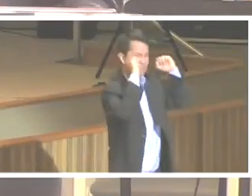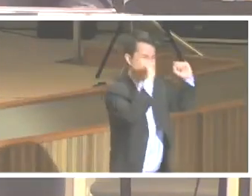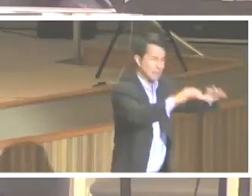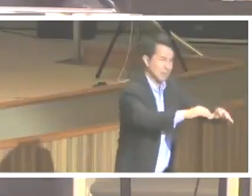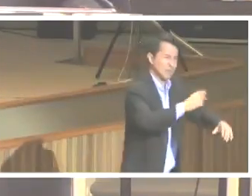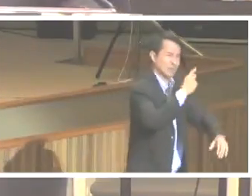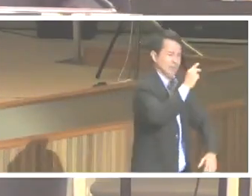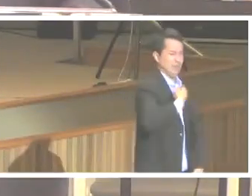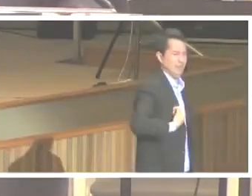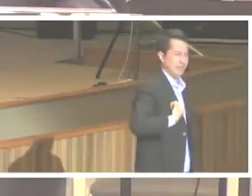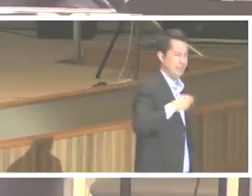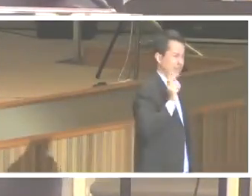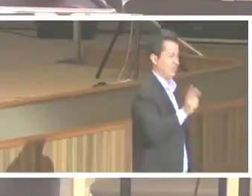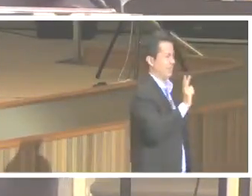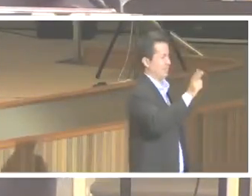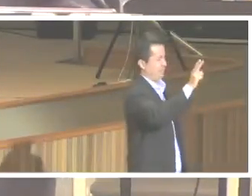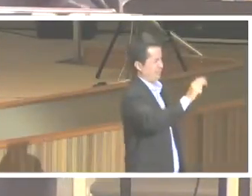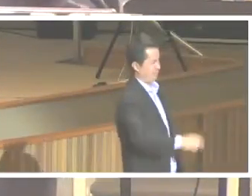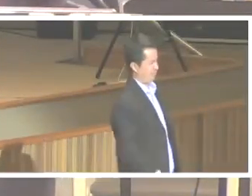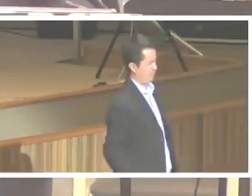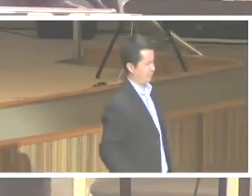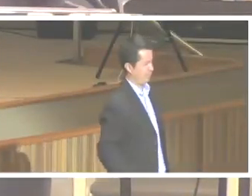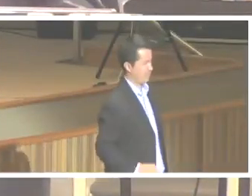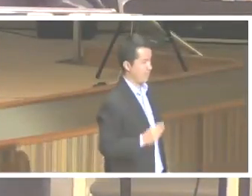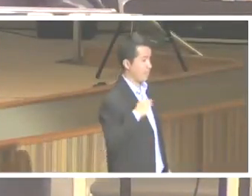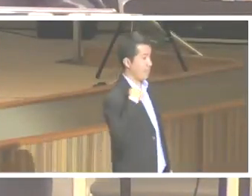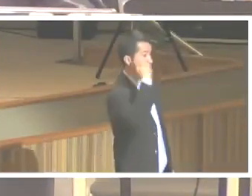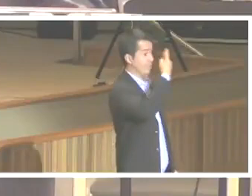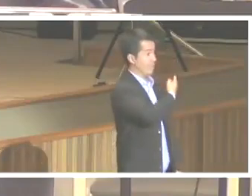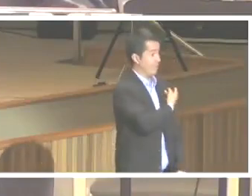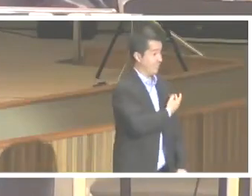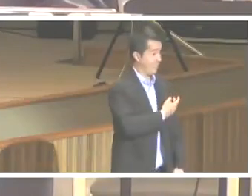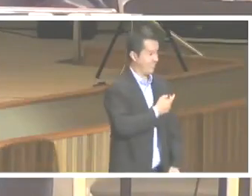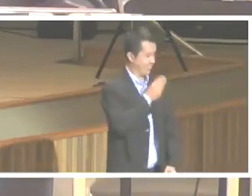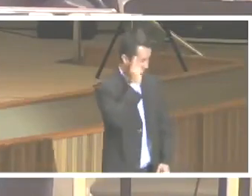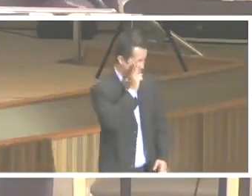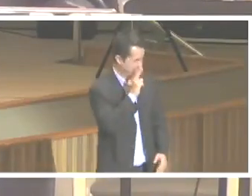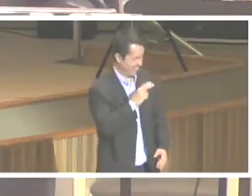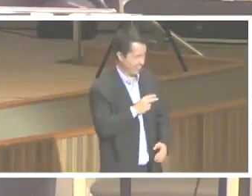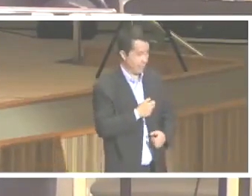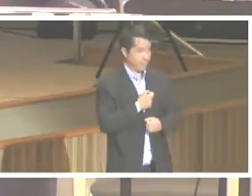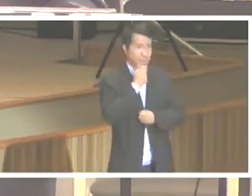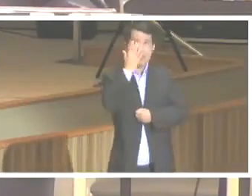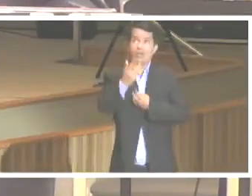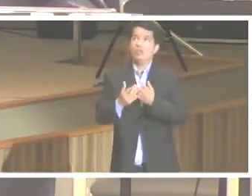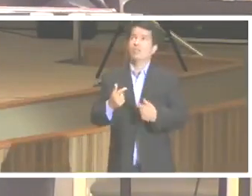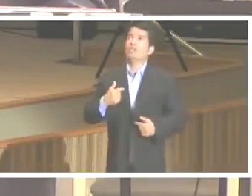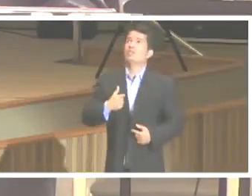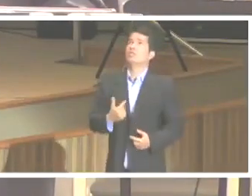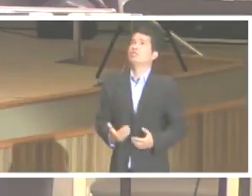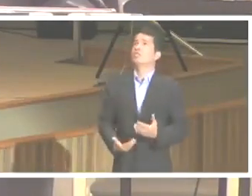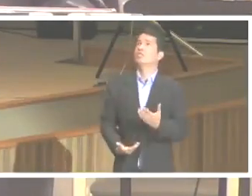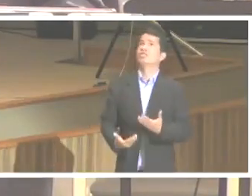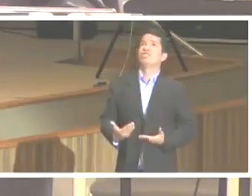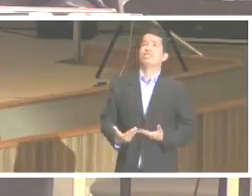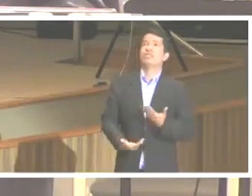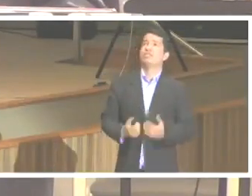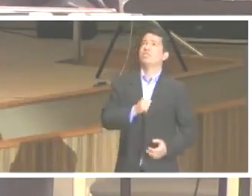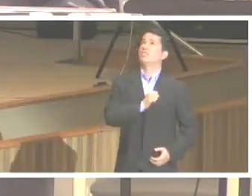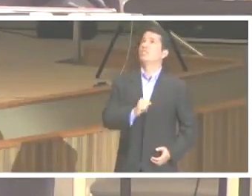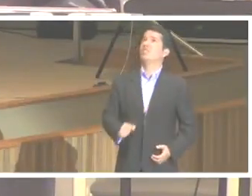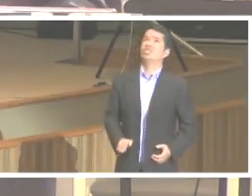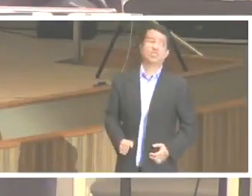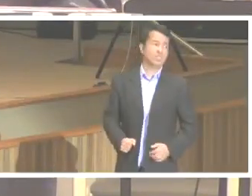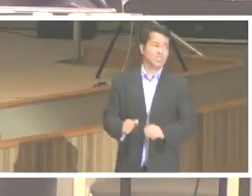por isso maria vai responder sou serva do senhor que aconteça